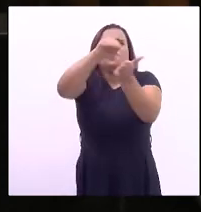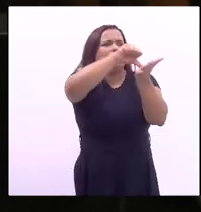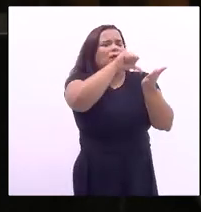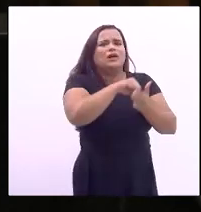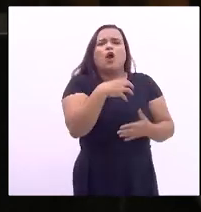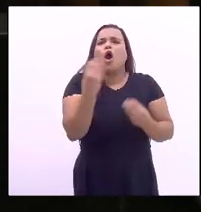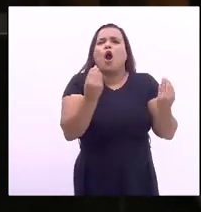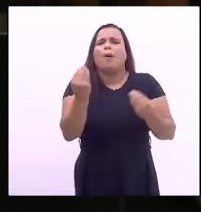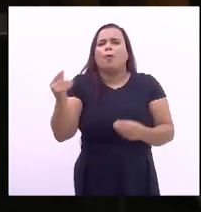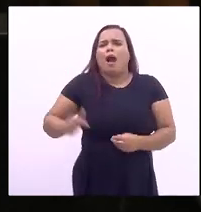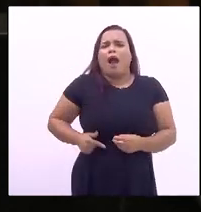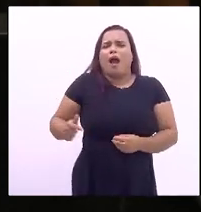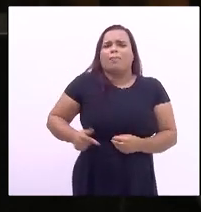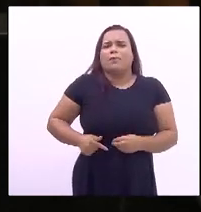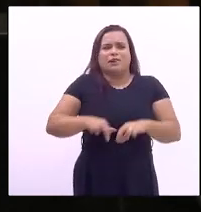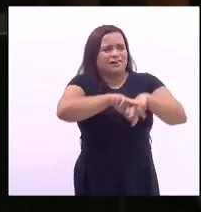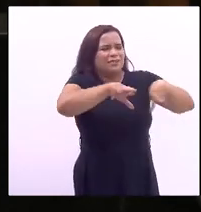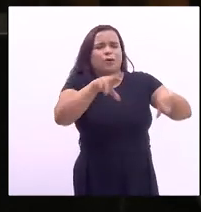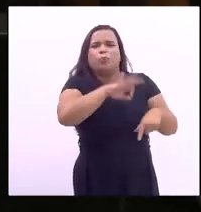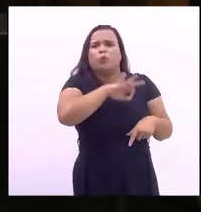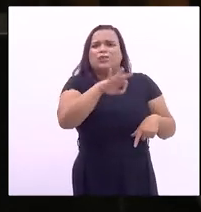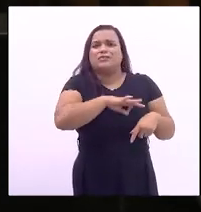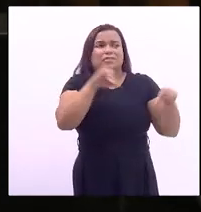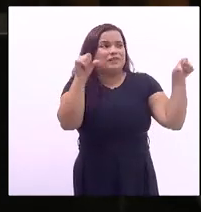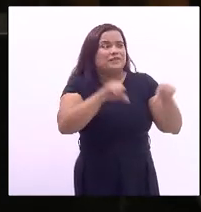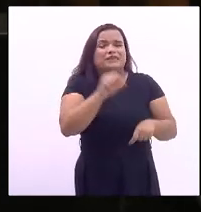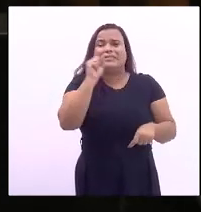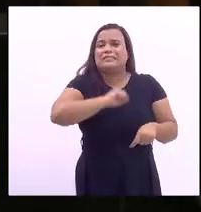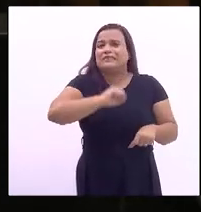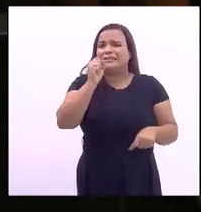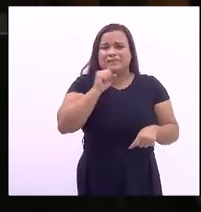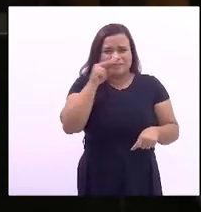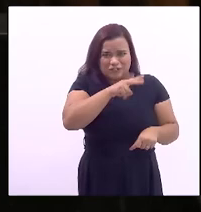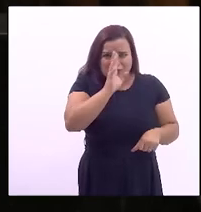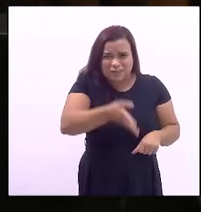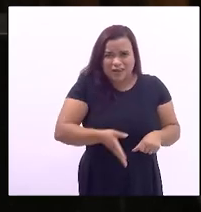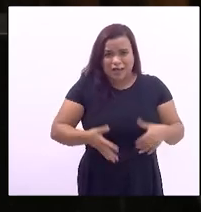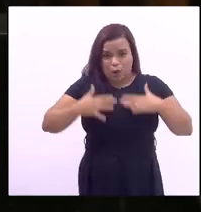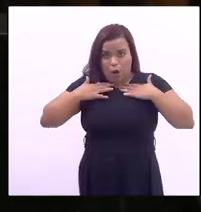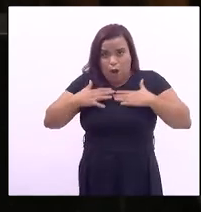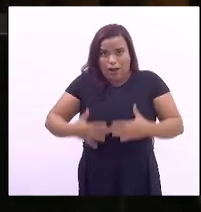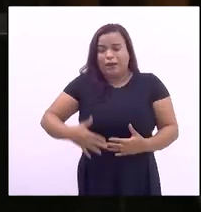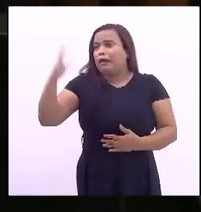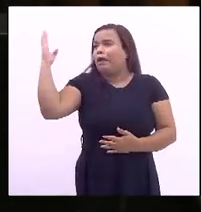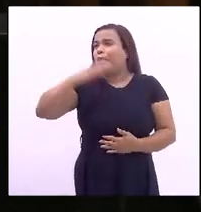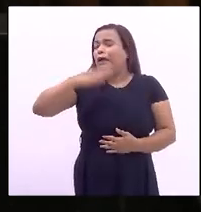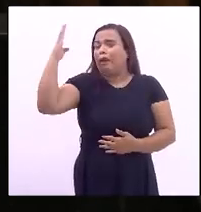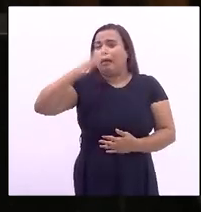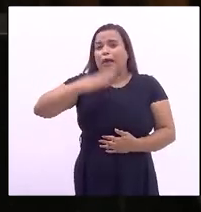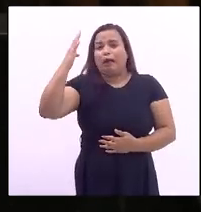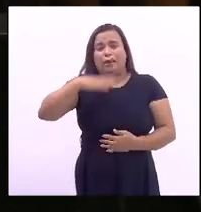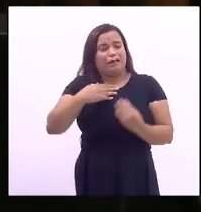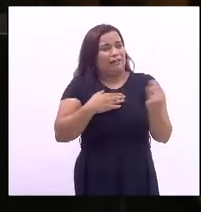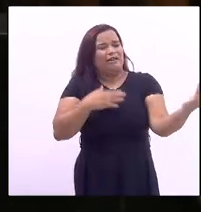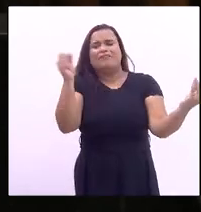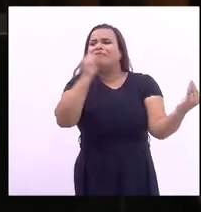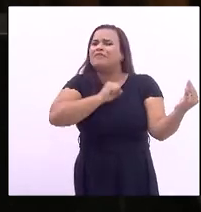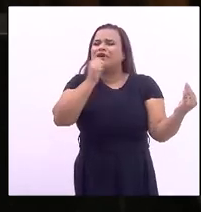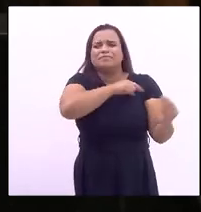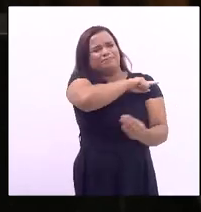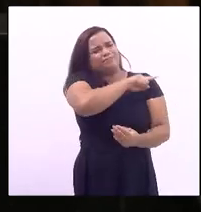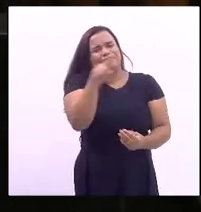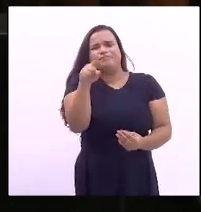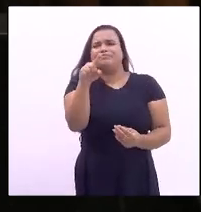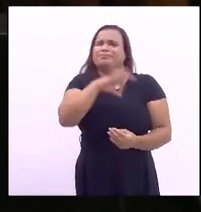das armas usadas pelos policiais e o estado dos coletes fedorentos que são entregues aos